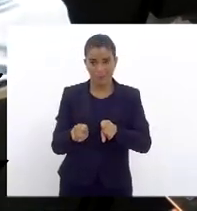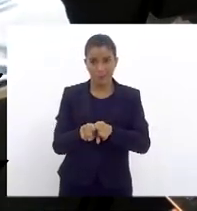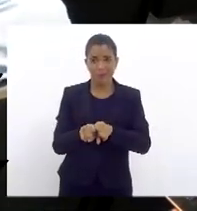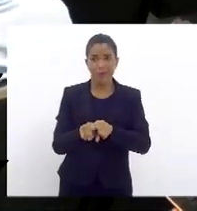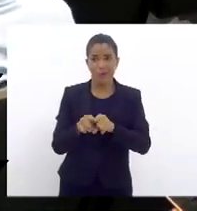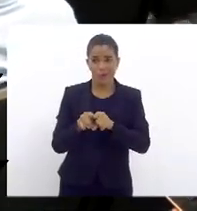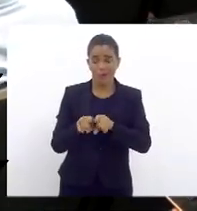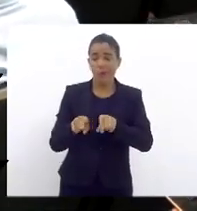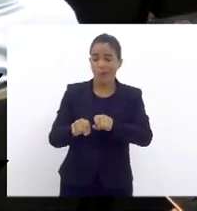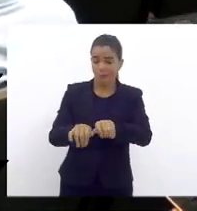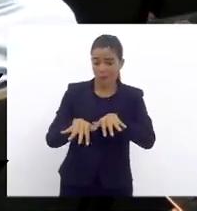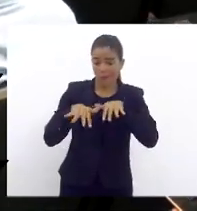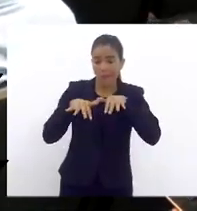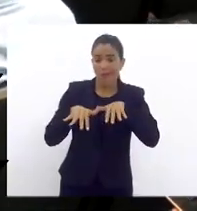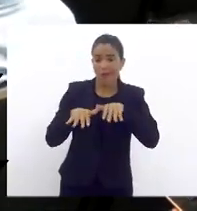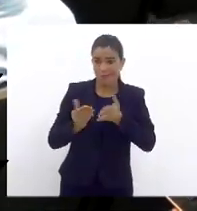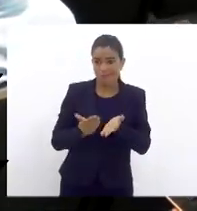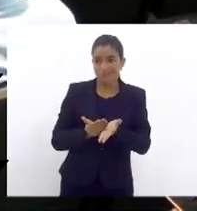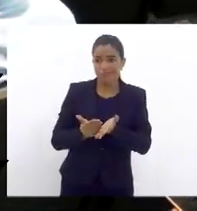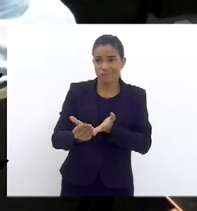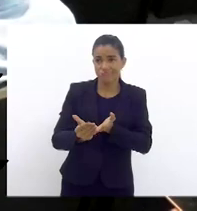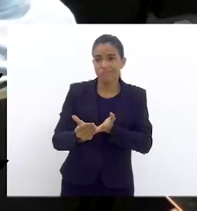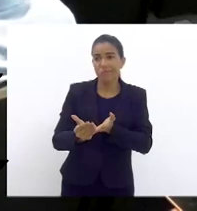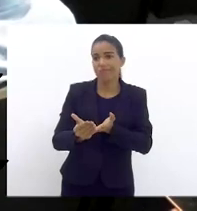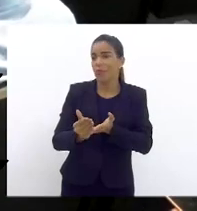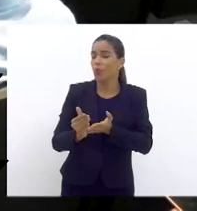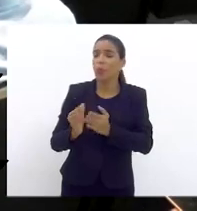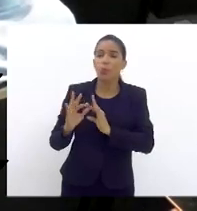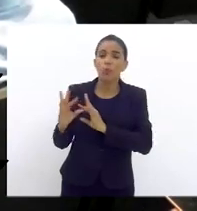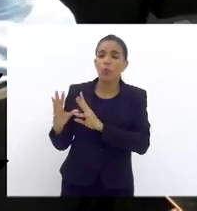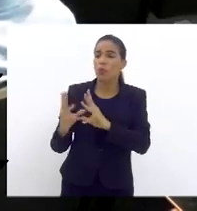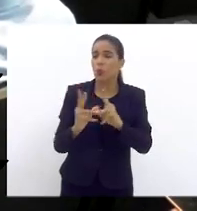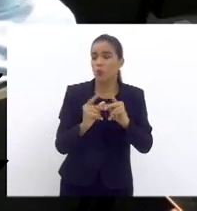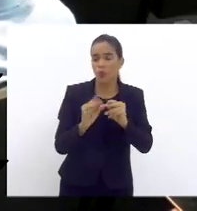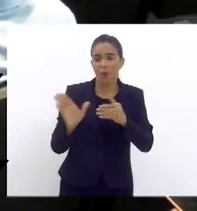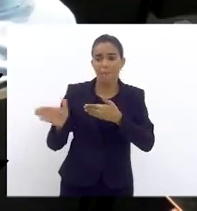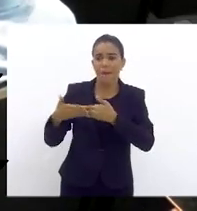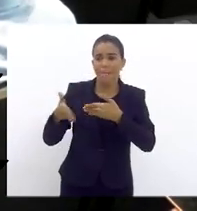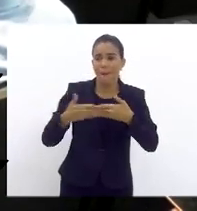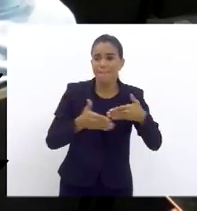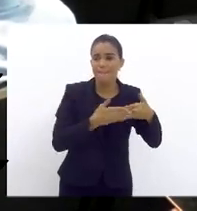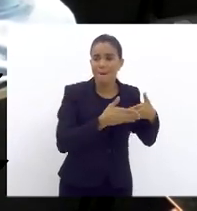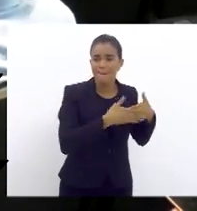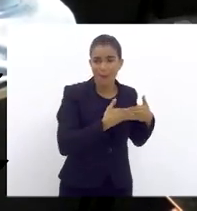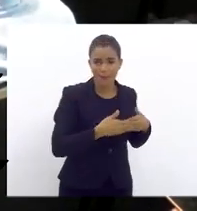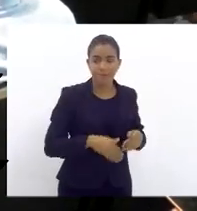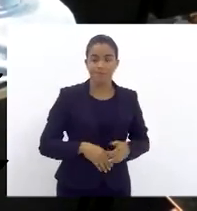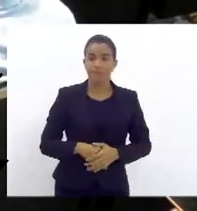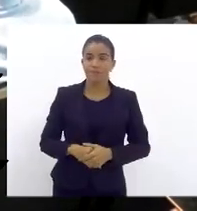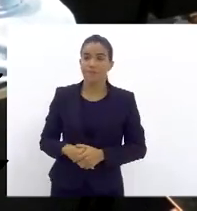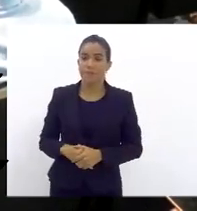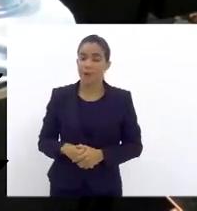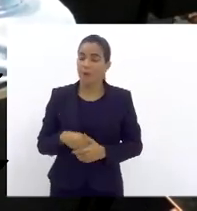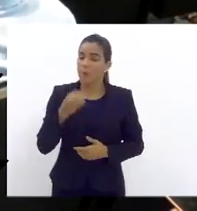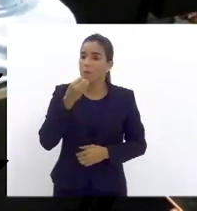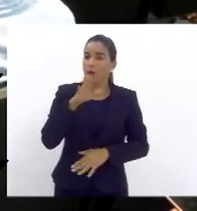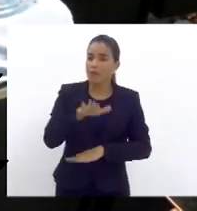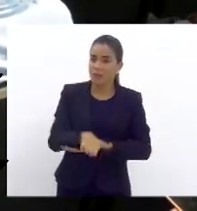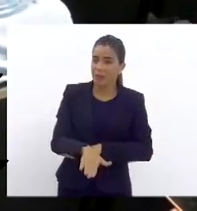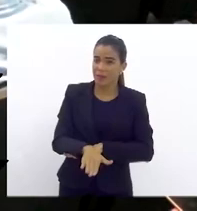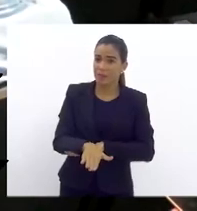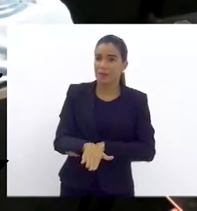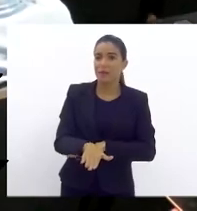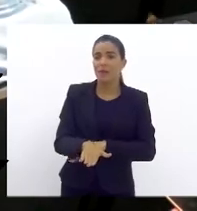plenário se estabelece as audiência pública é dada como encerrada Boa tarde